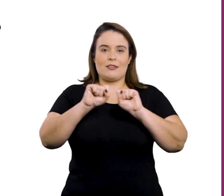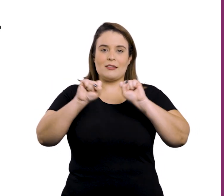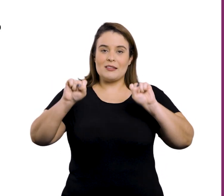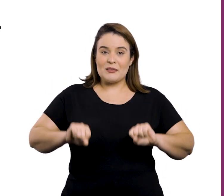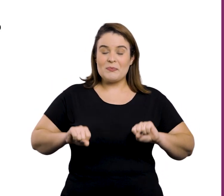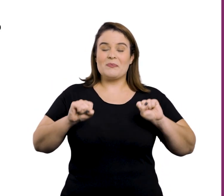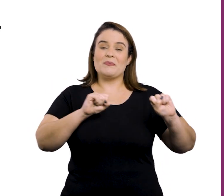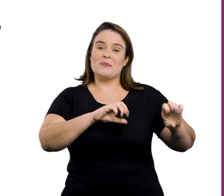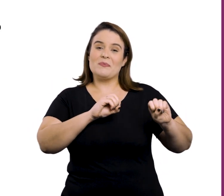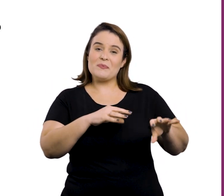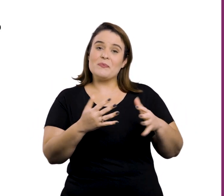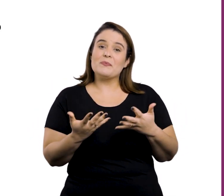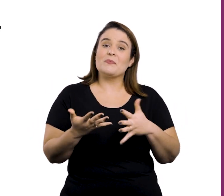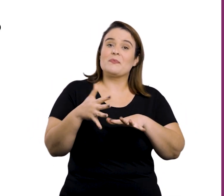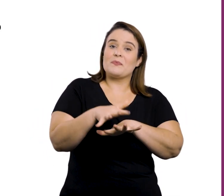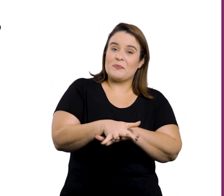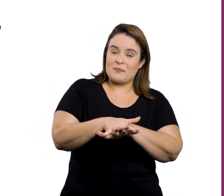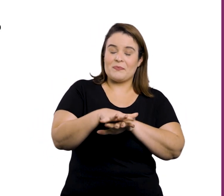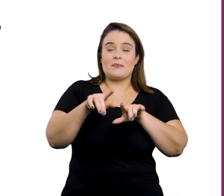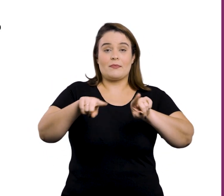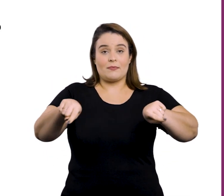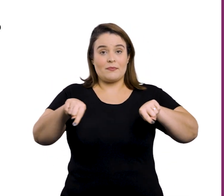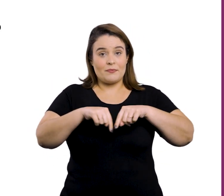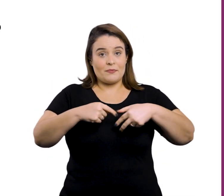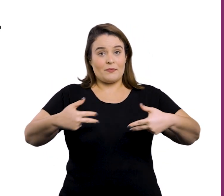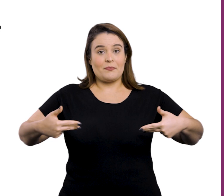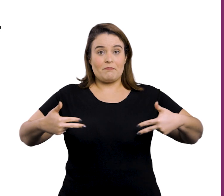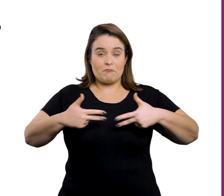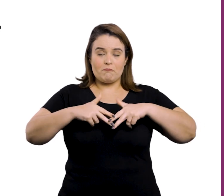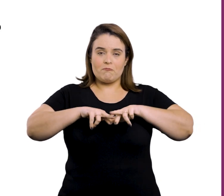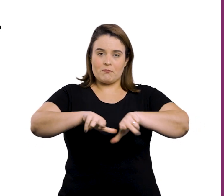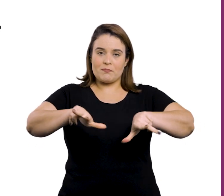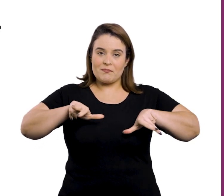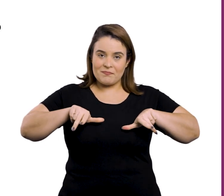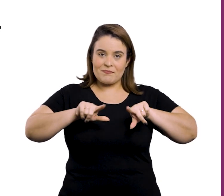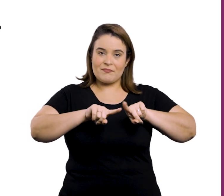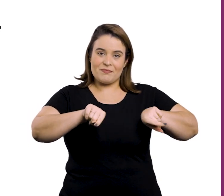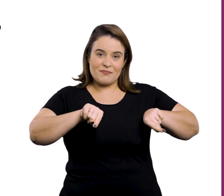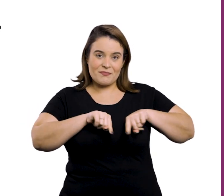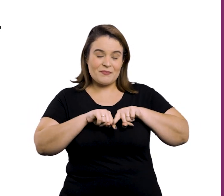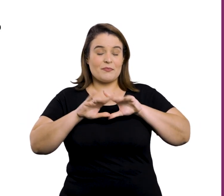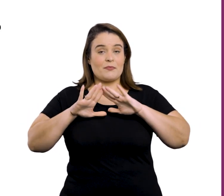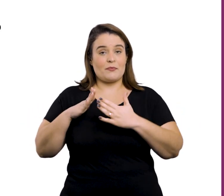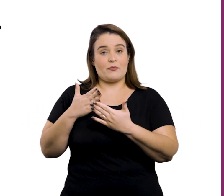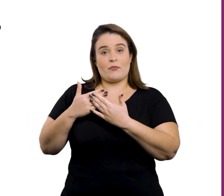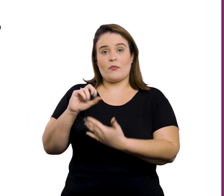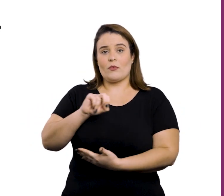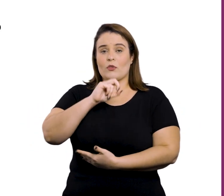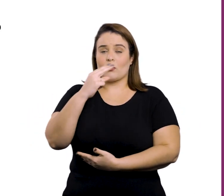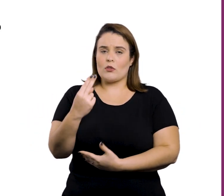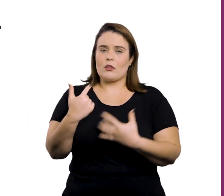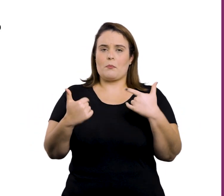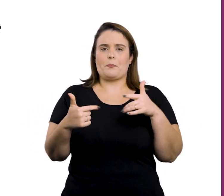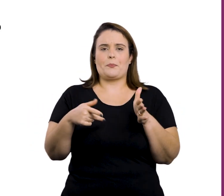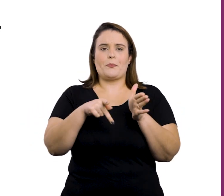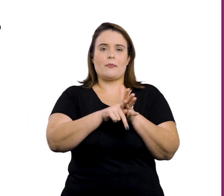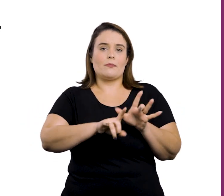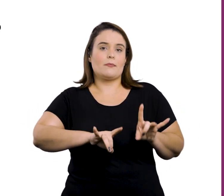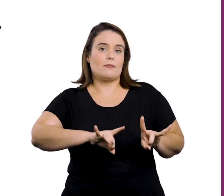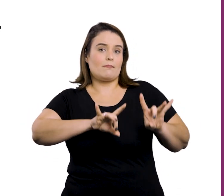sistema educacional inclusivo, de salas de recursos multifuncionais, classes, escolas ou